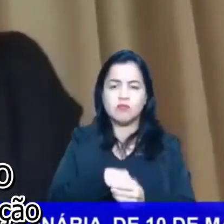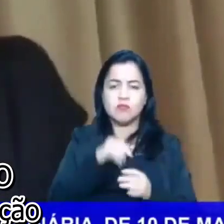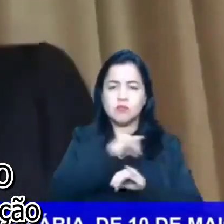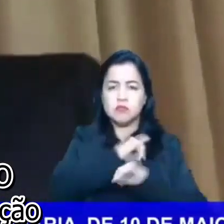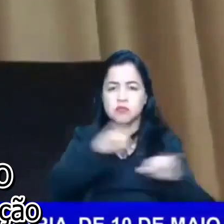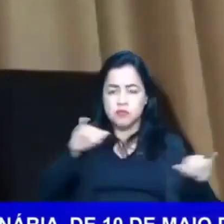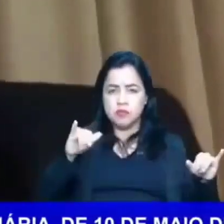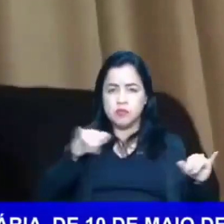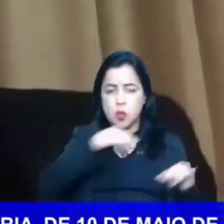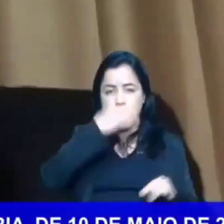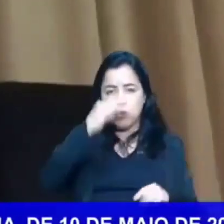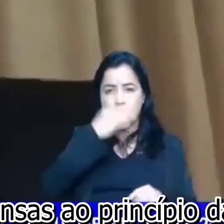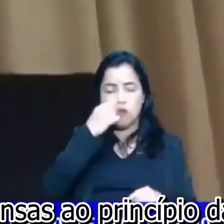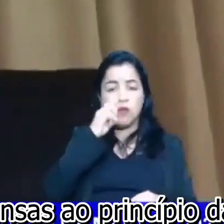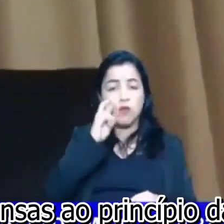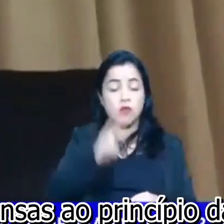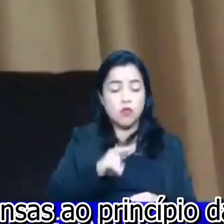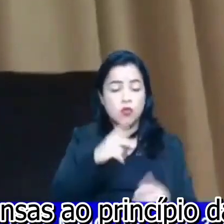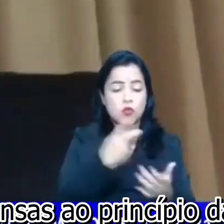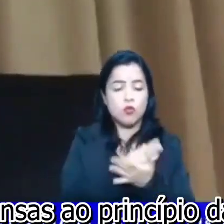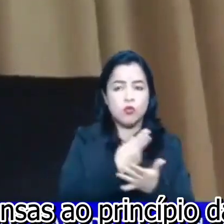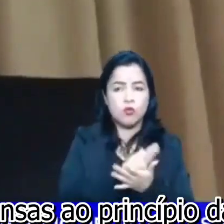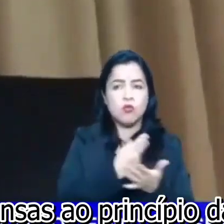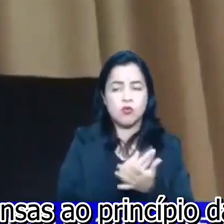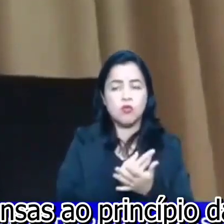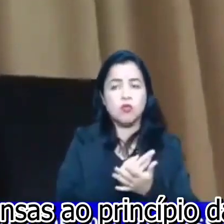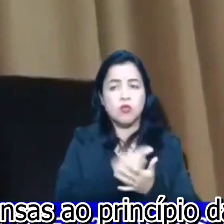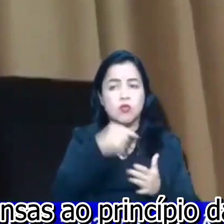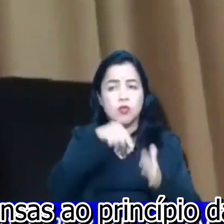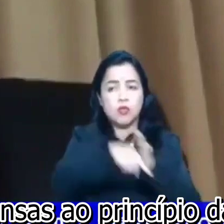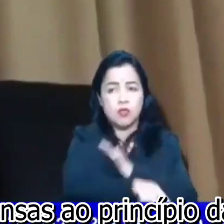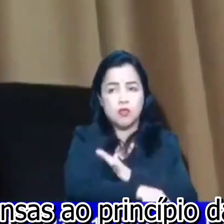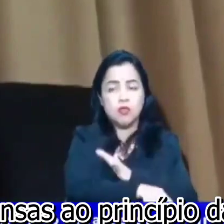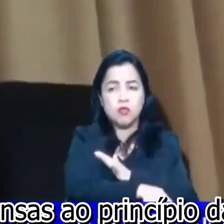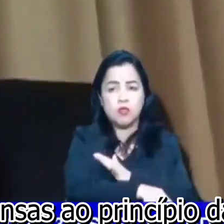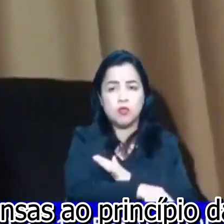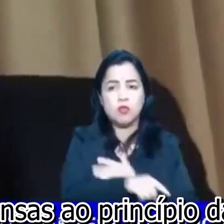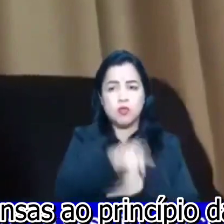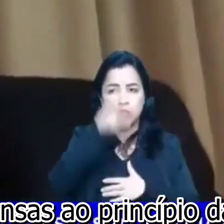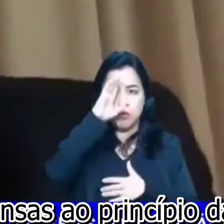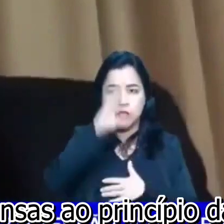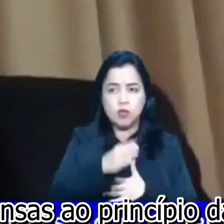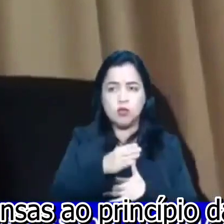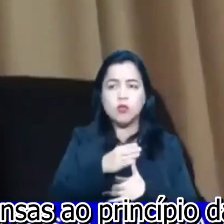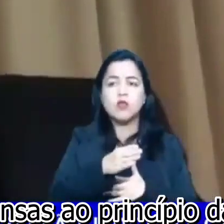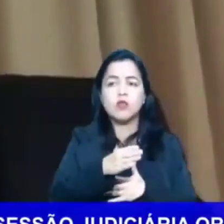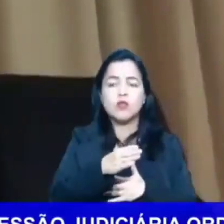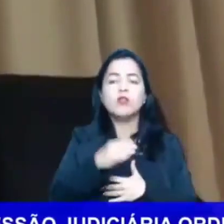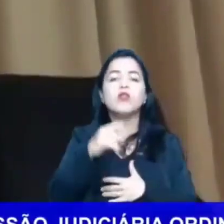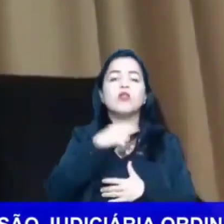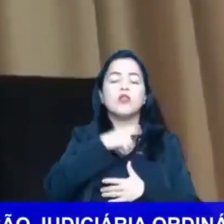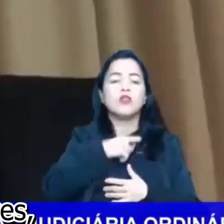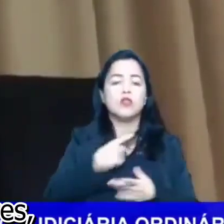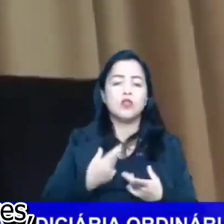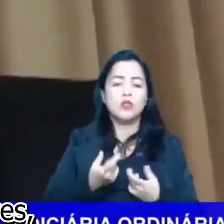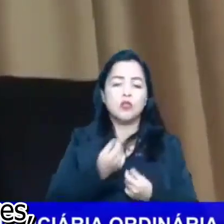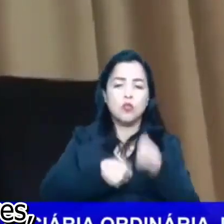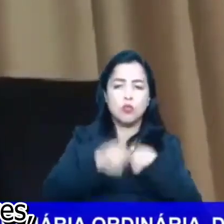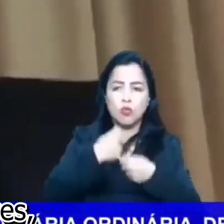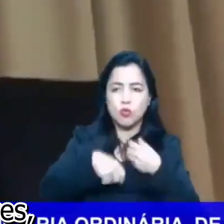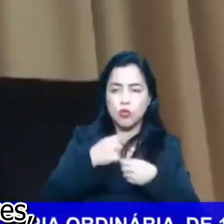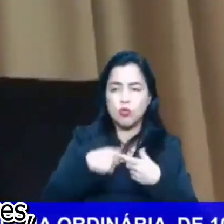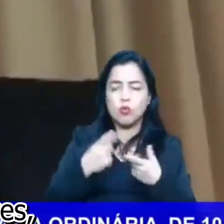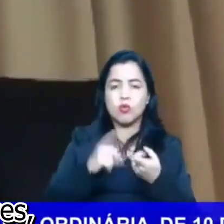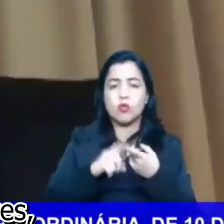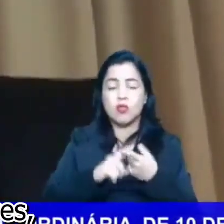manifestação, vislumbrou 2 falhas que considera graves ofensas ao princípio da economicidade em razão